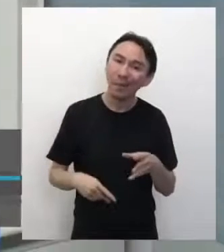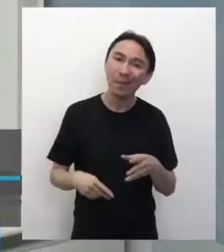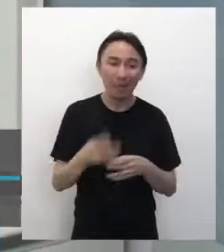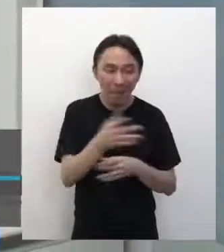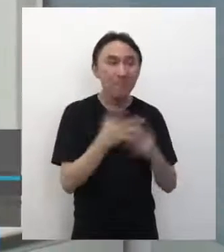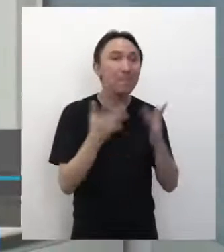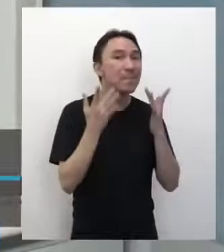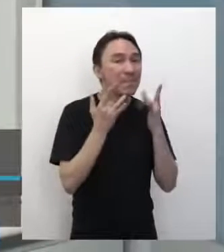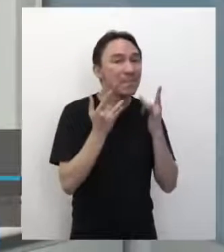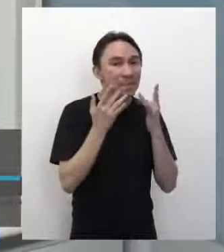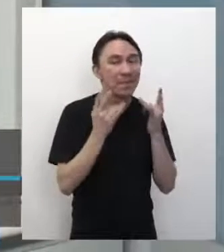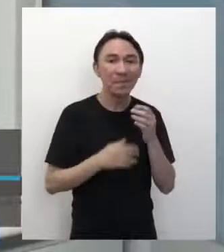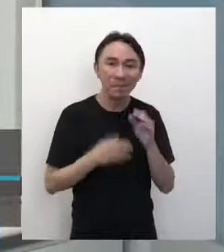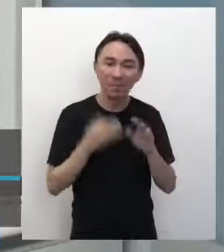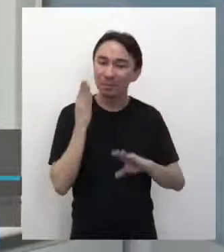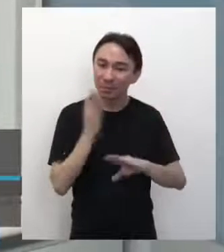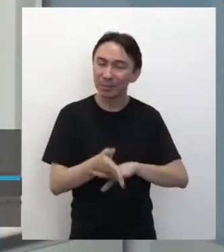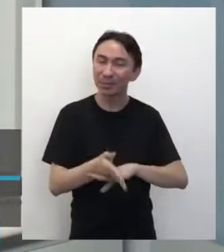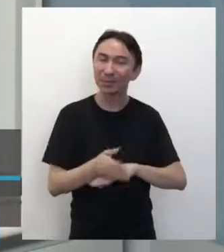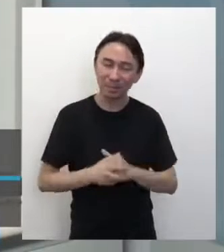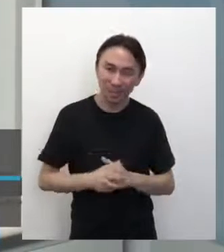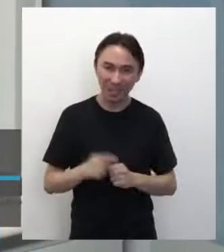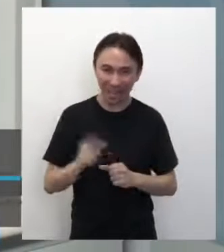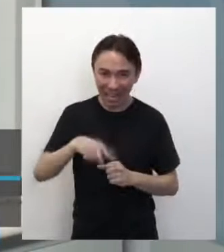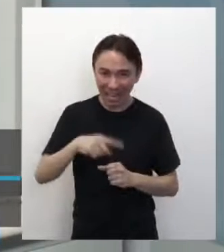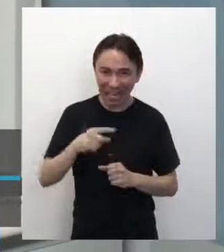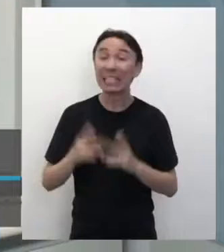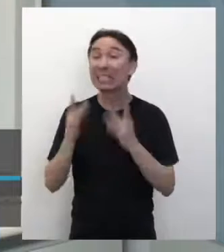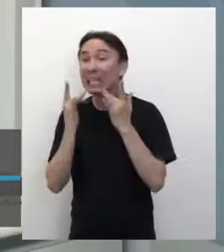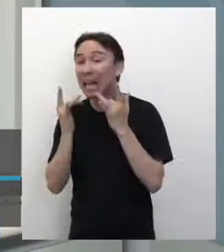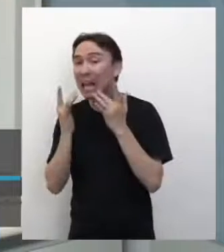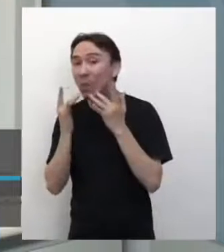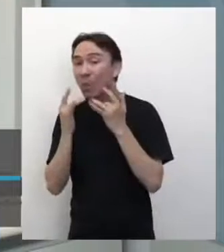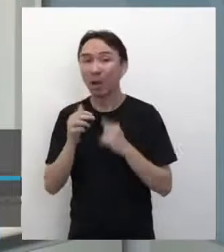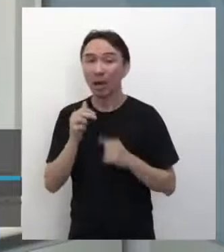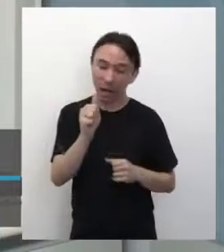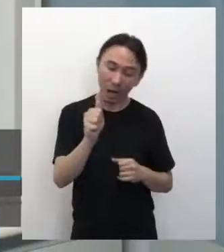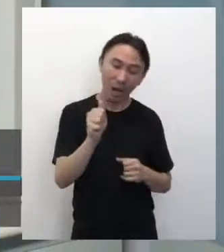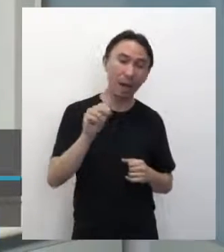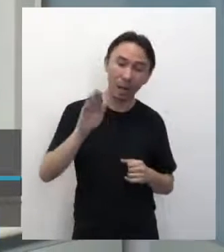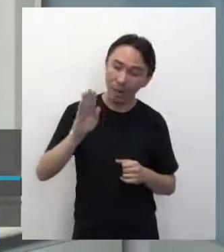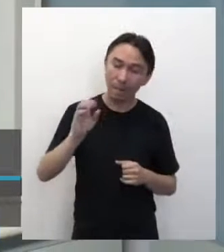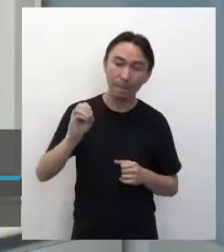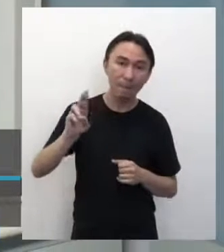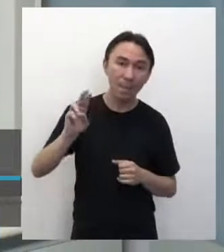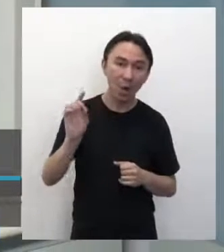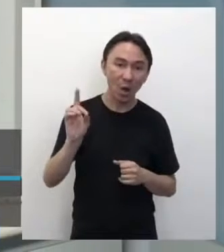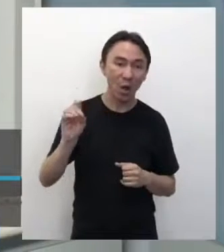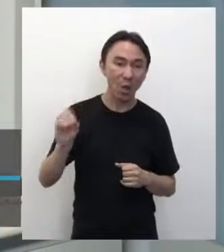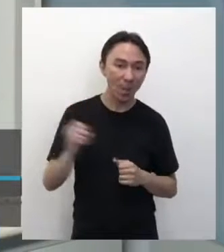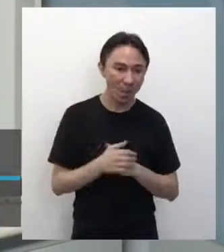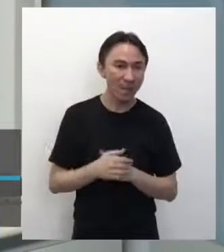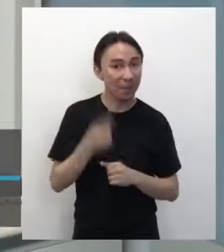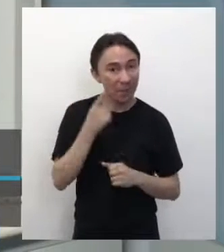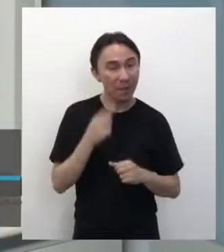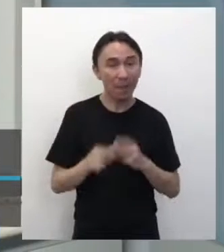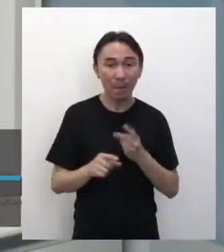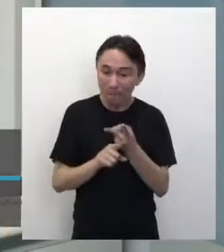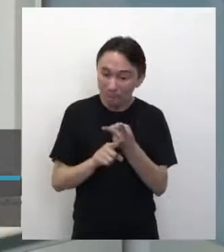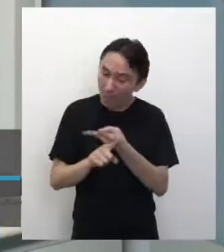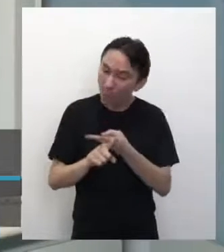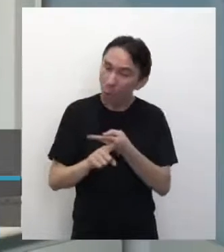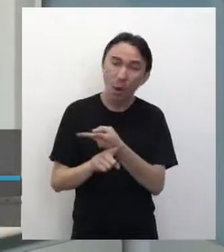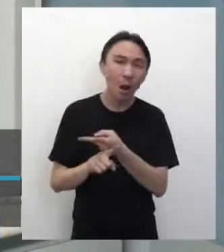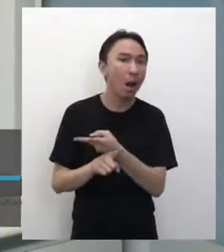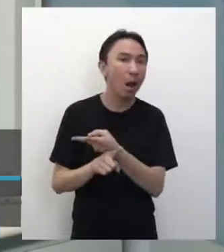gente, procurei como que é o nome da... Teatro a Bordo. Teatro a Bordo. Fica a dica pra gente procurar e inclusive pra mim, eu vou procurar Teatro a Bordo. Acabando aqui, eu já